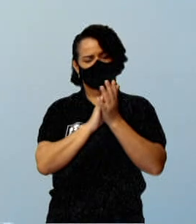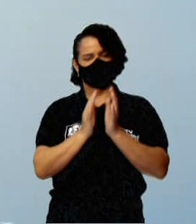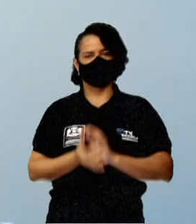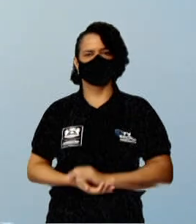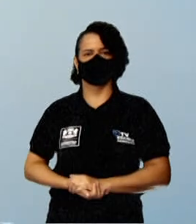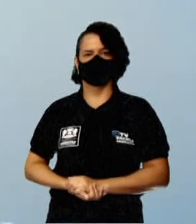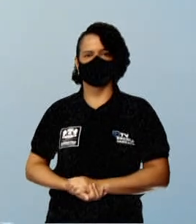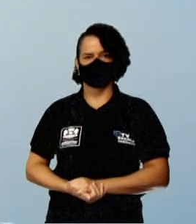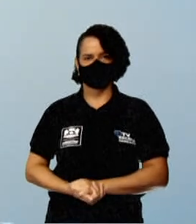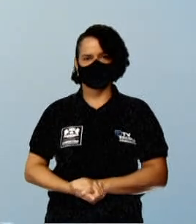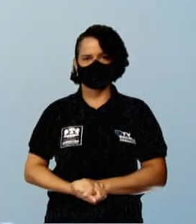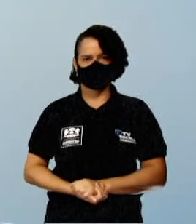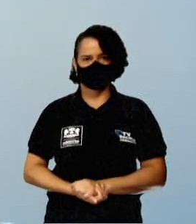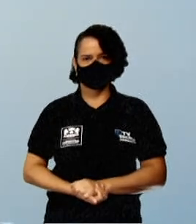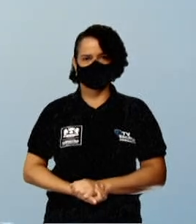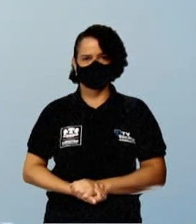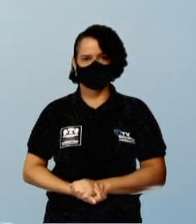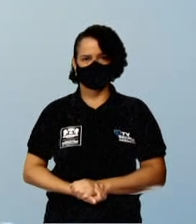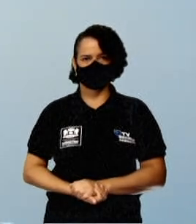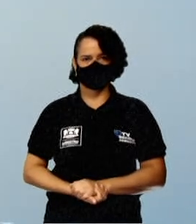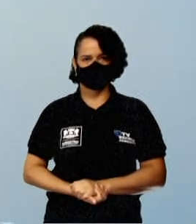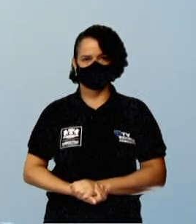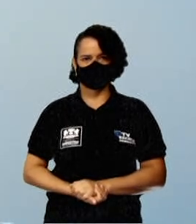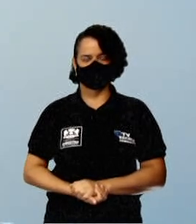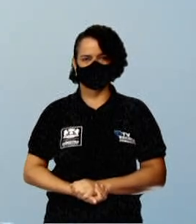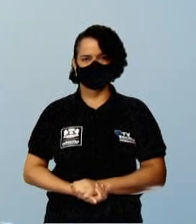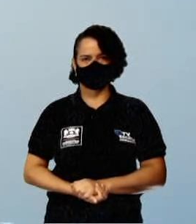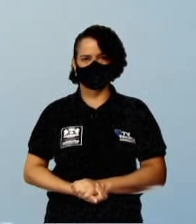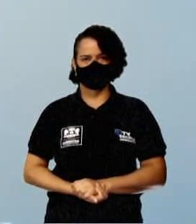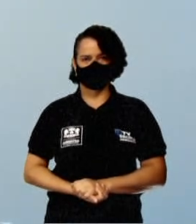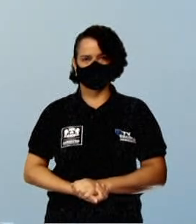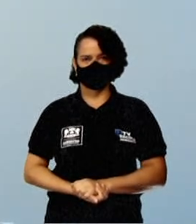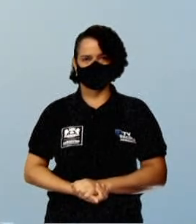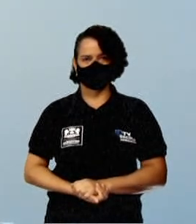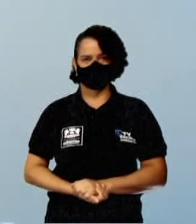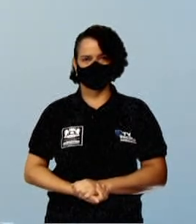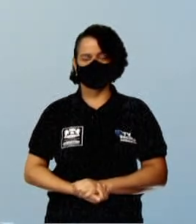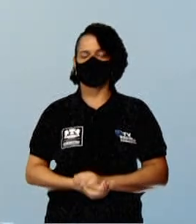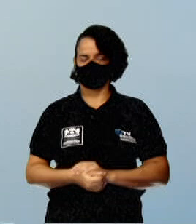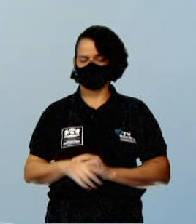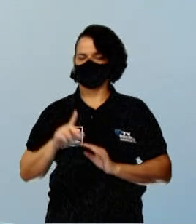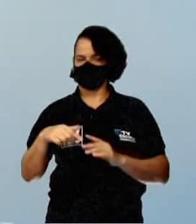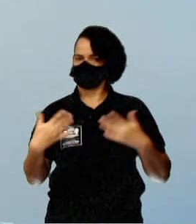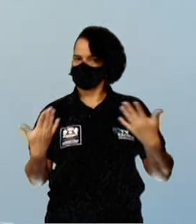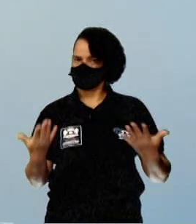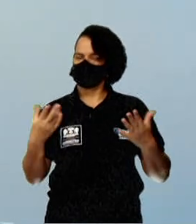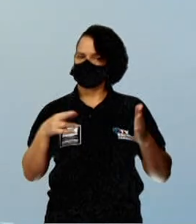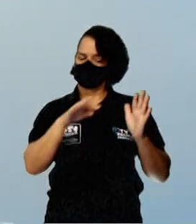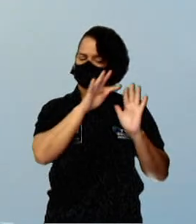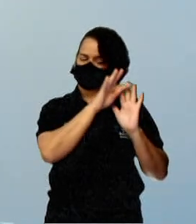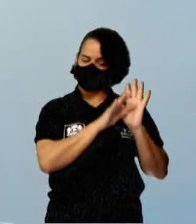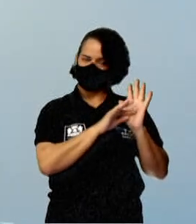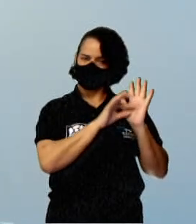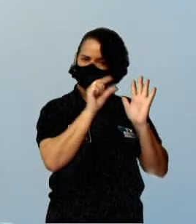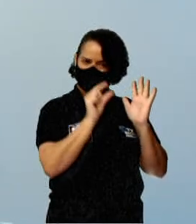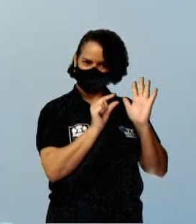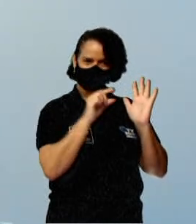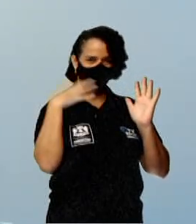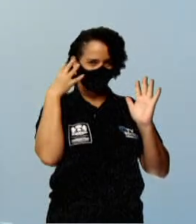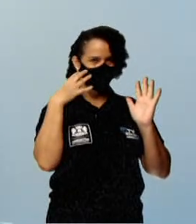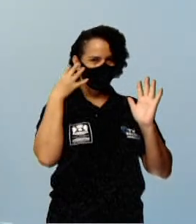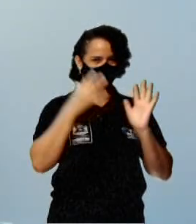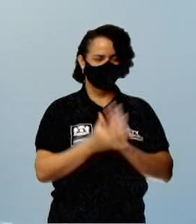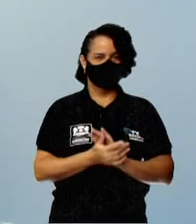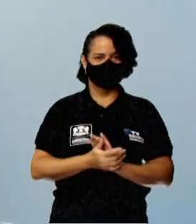Tem, ovo, chocolate, pão. Foi um pequeno trecho. E aqui eu tenho mais